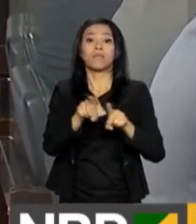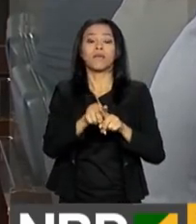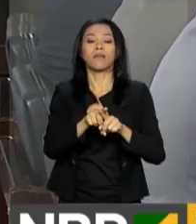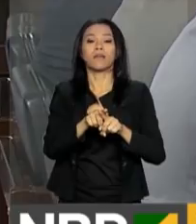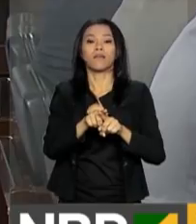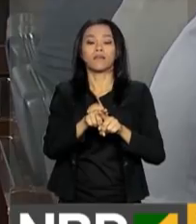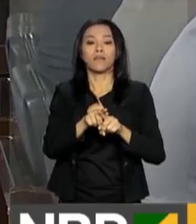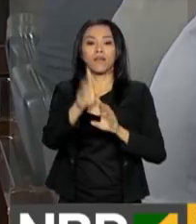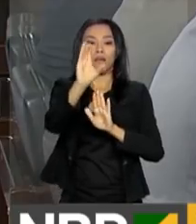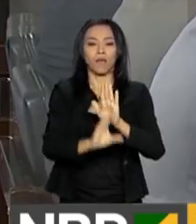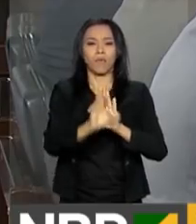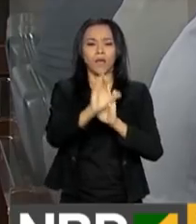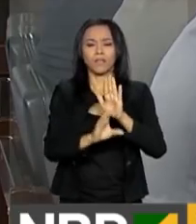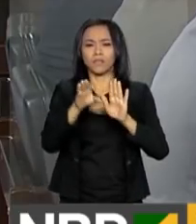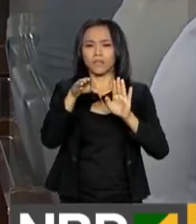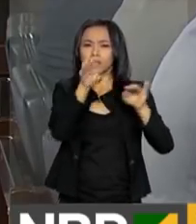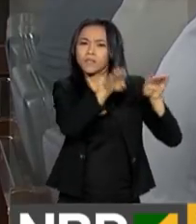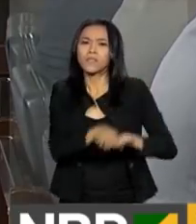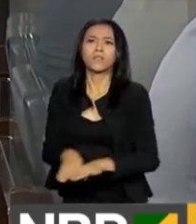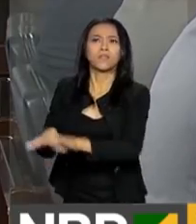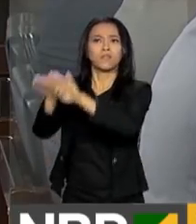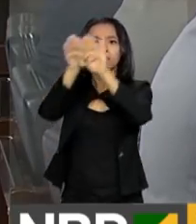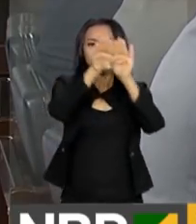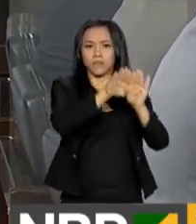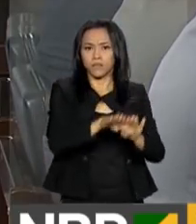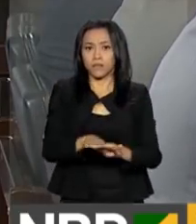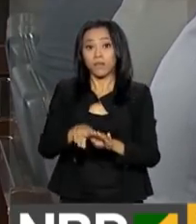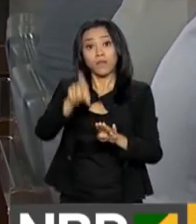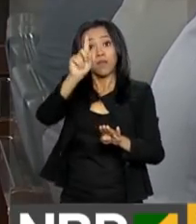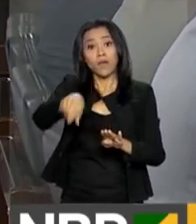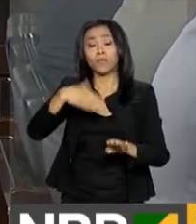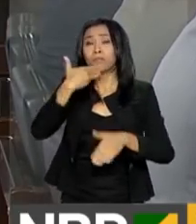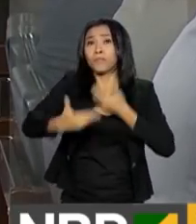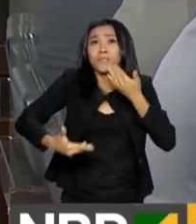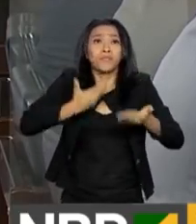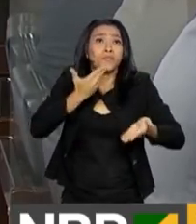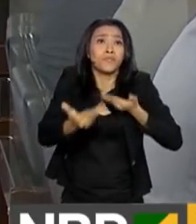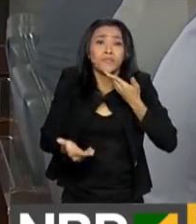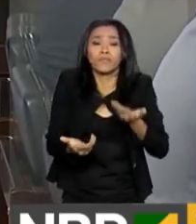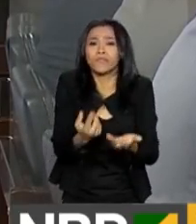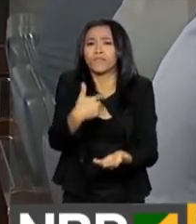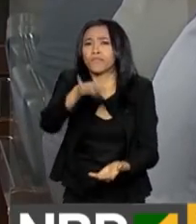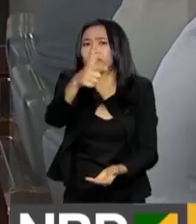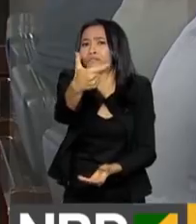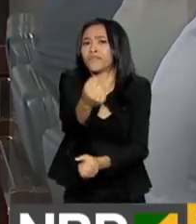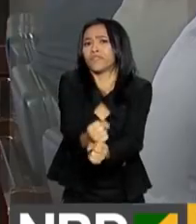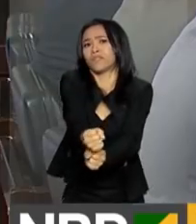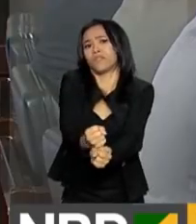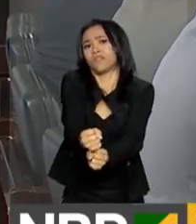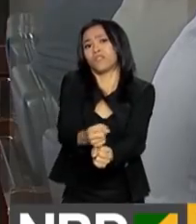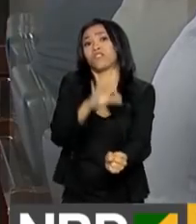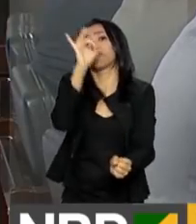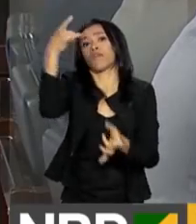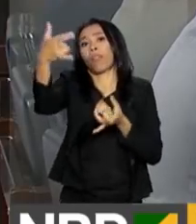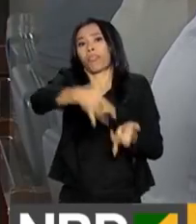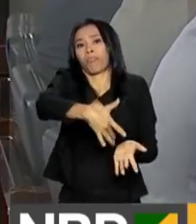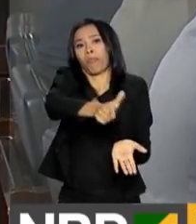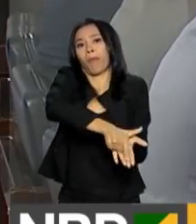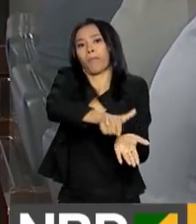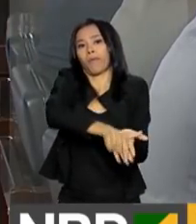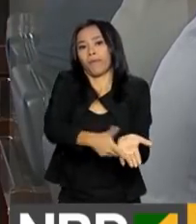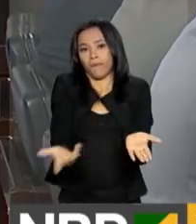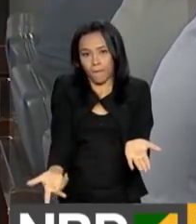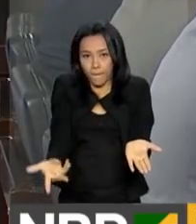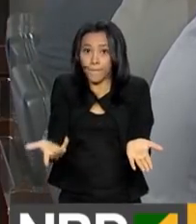e curricular que é uma demanda convenhamos de mais de 20 anos que não saía do papel não é que nós fizemos